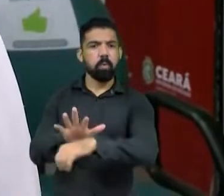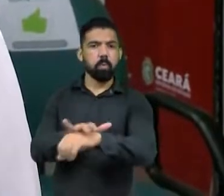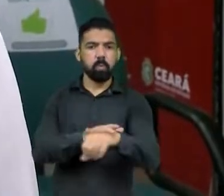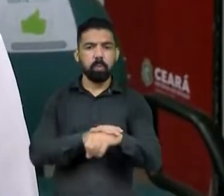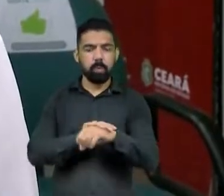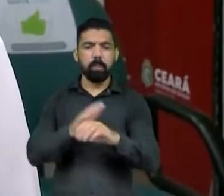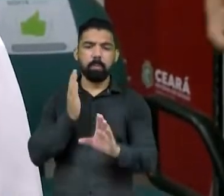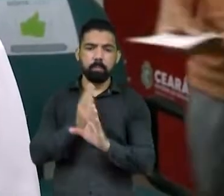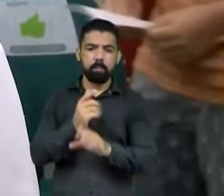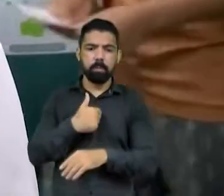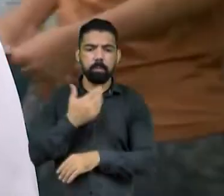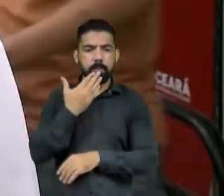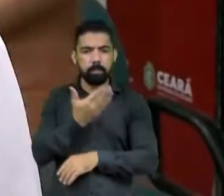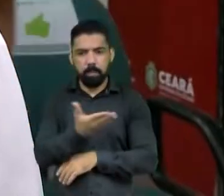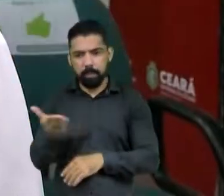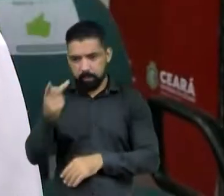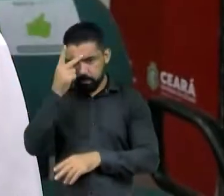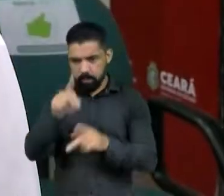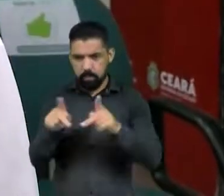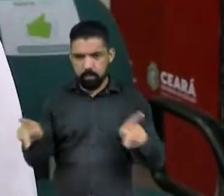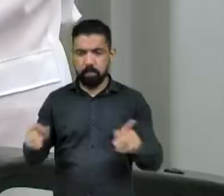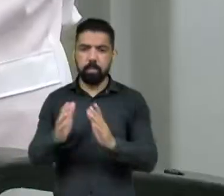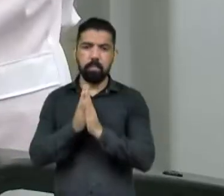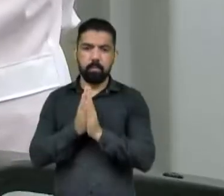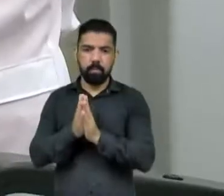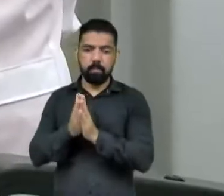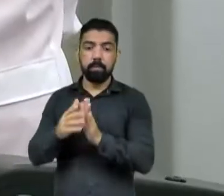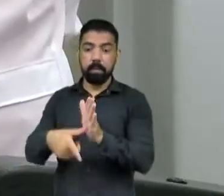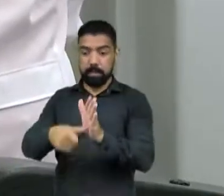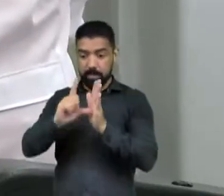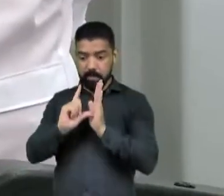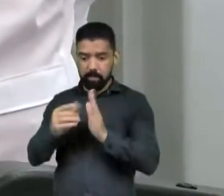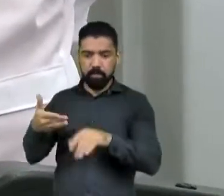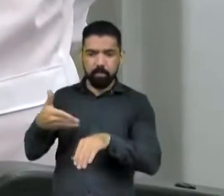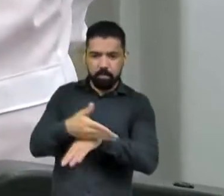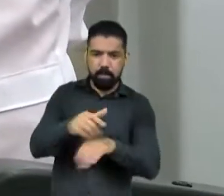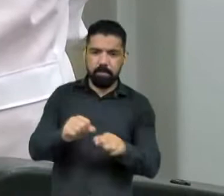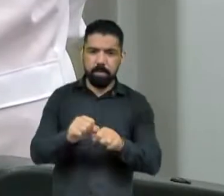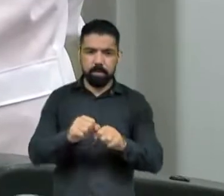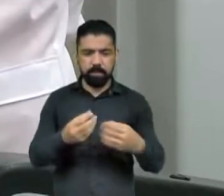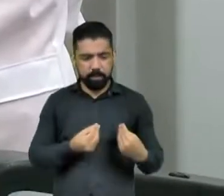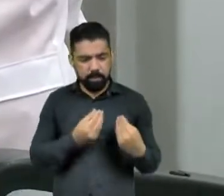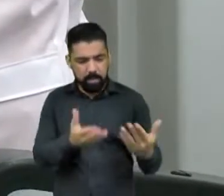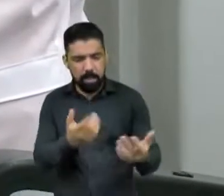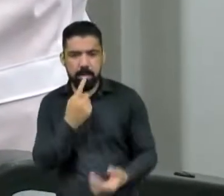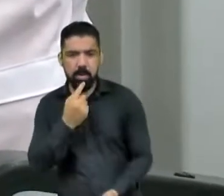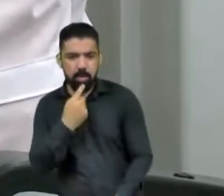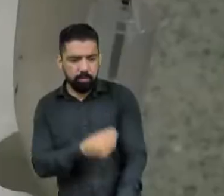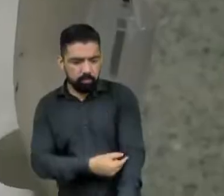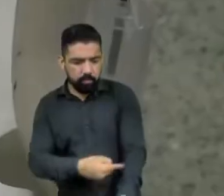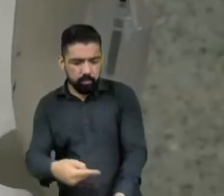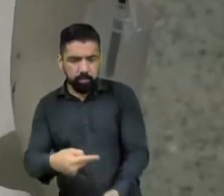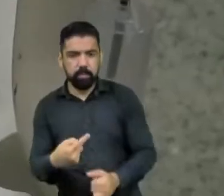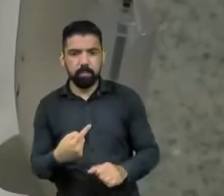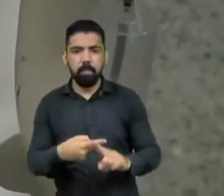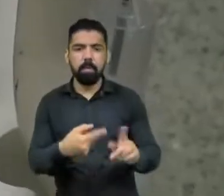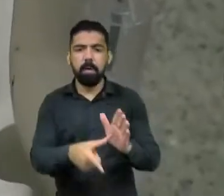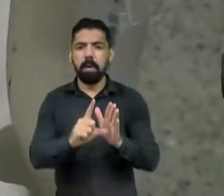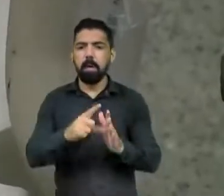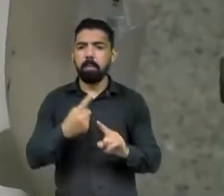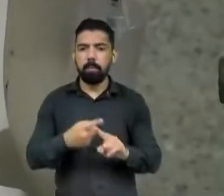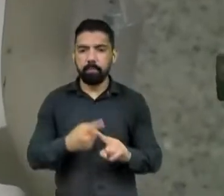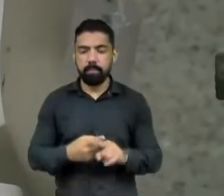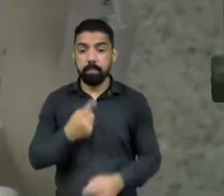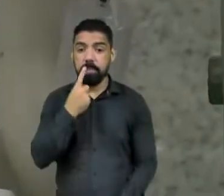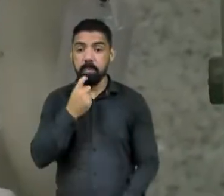população para realizar essa doação com antecedência. É importante que as pessoas façam as doações com antecedência, já que o sangue